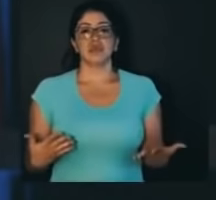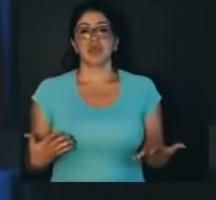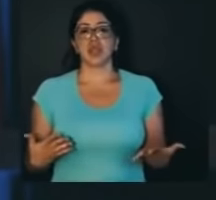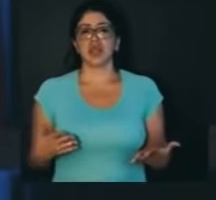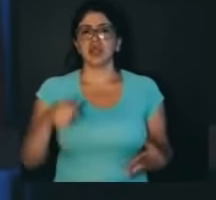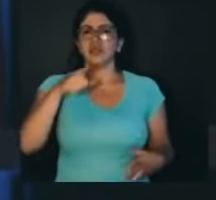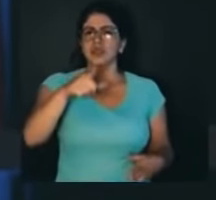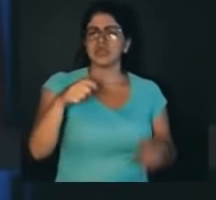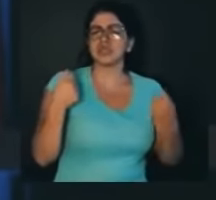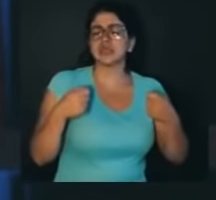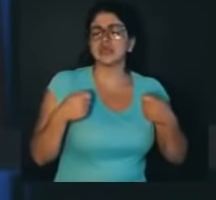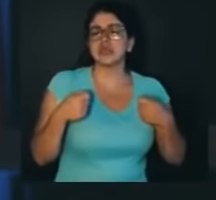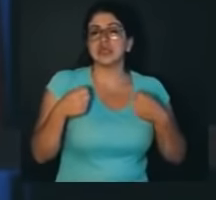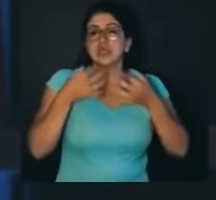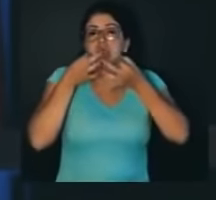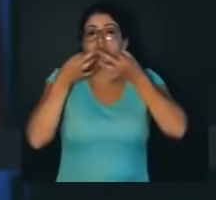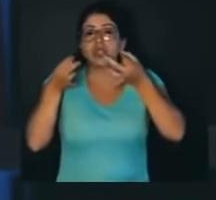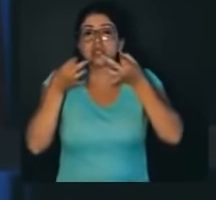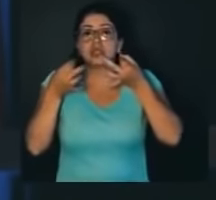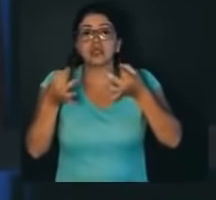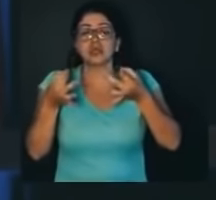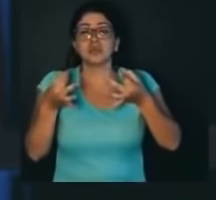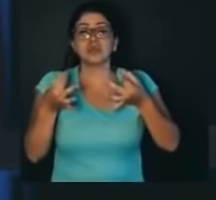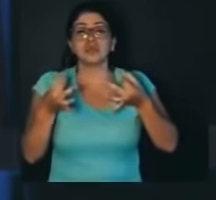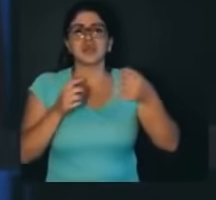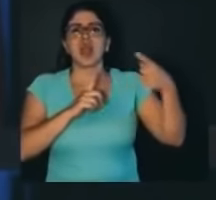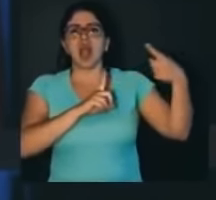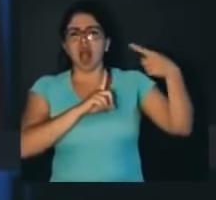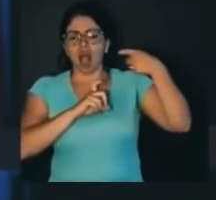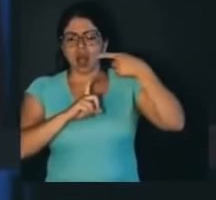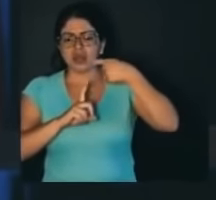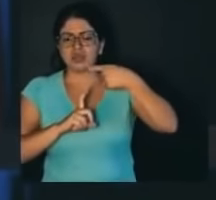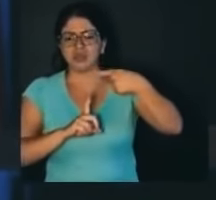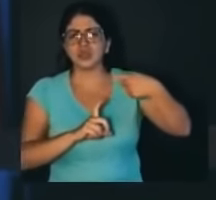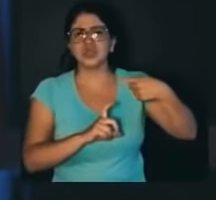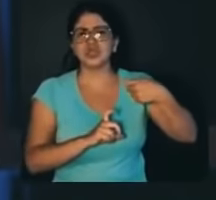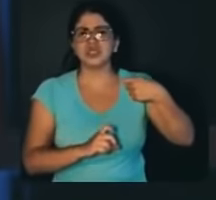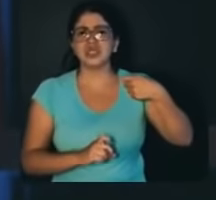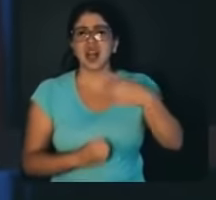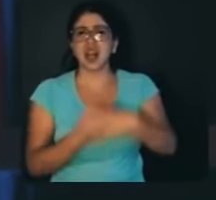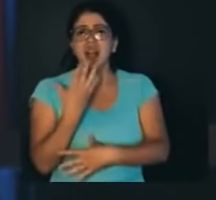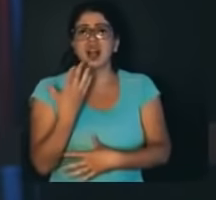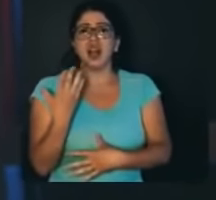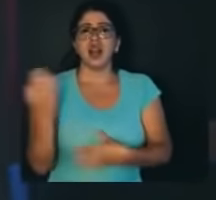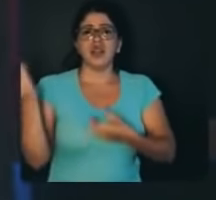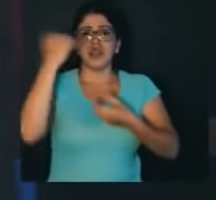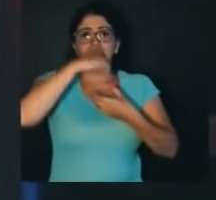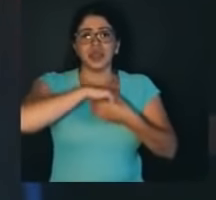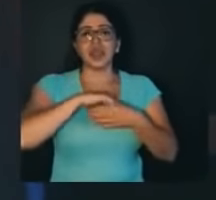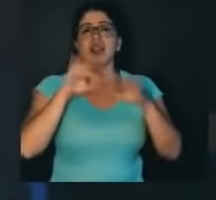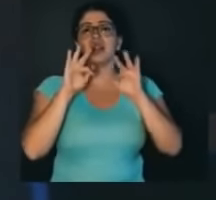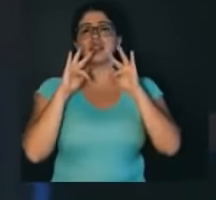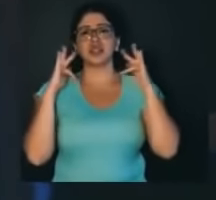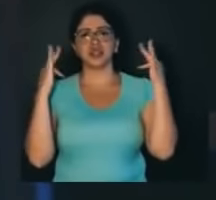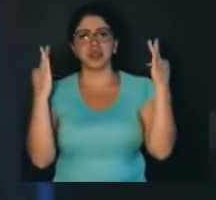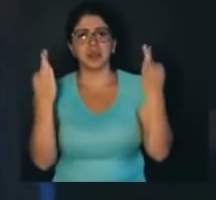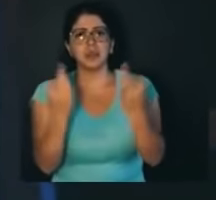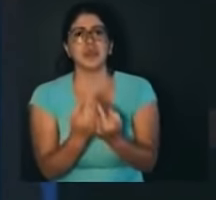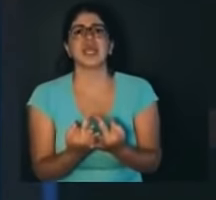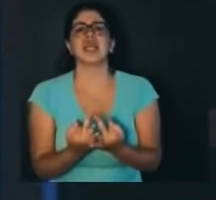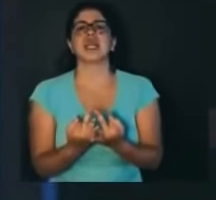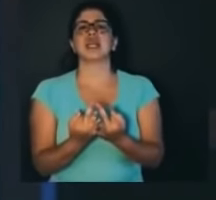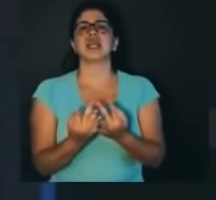Abuso emocional, parece que não, mas acontece em nossas casas, acontece em nossas empresas, acontece